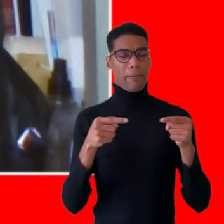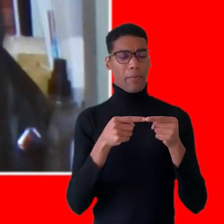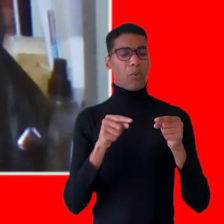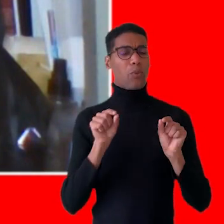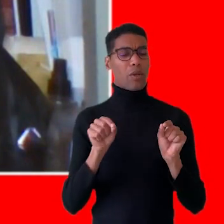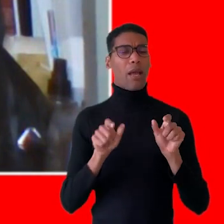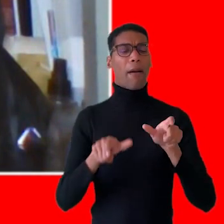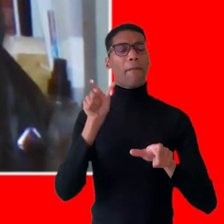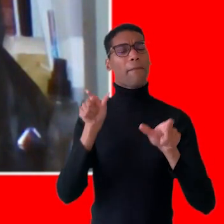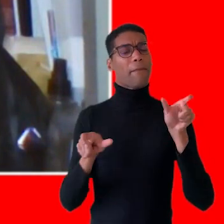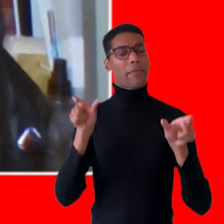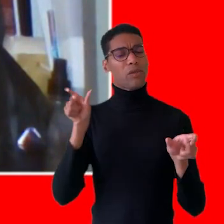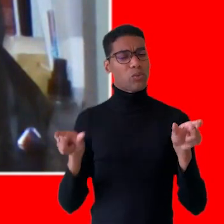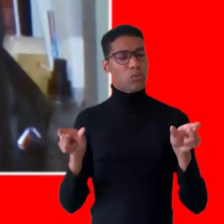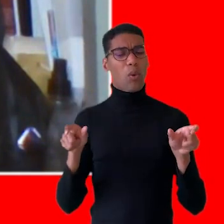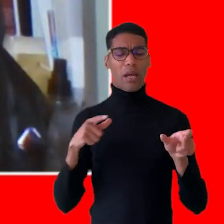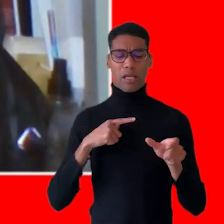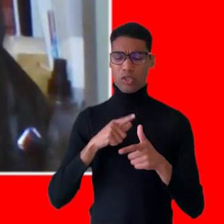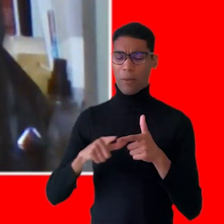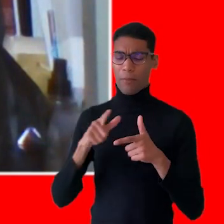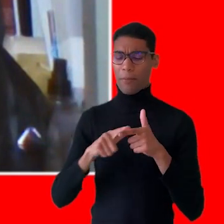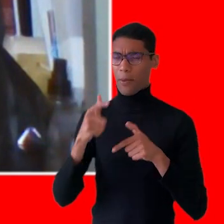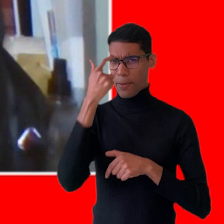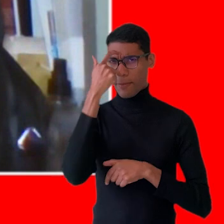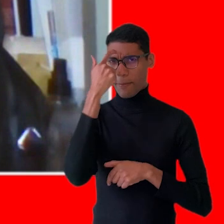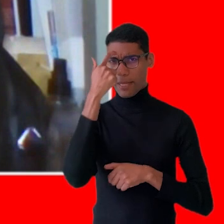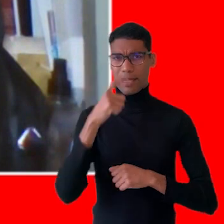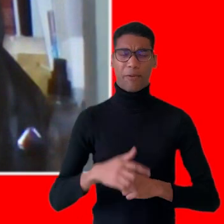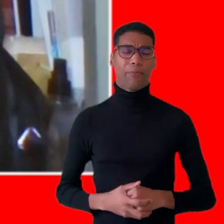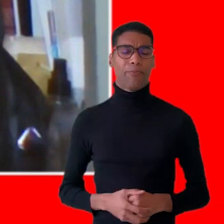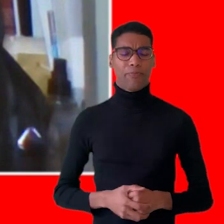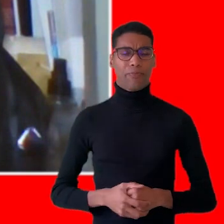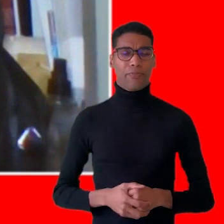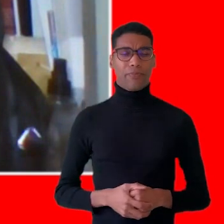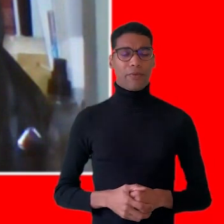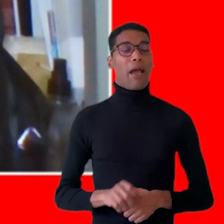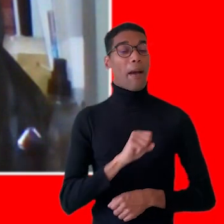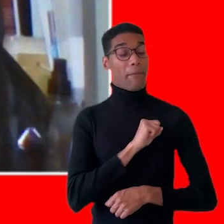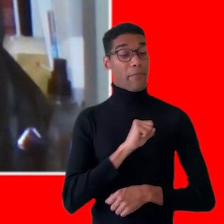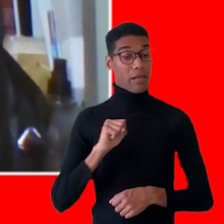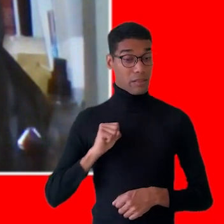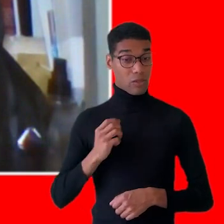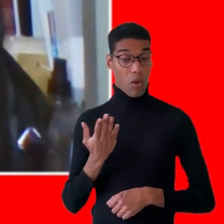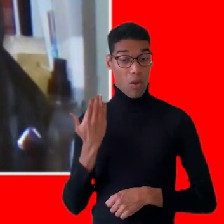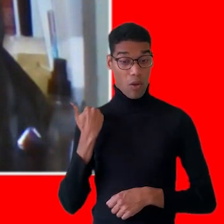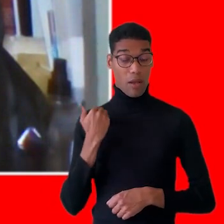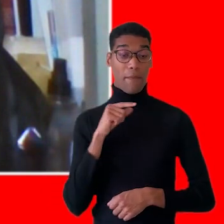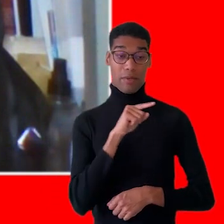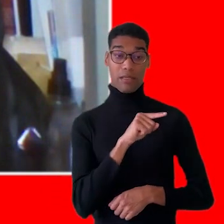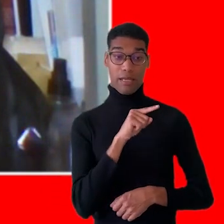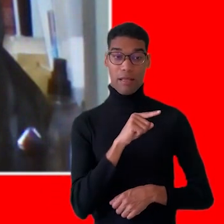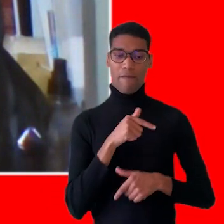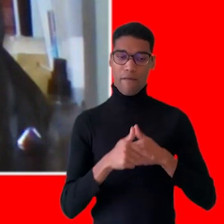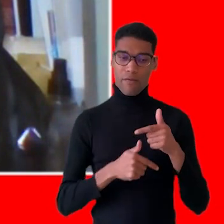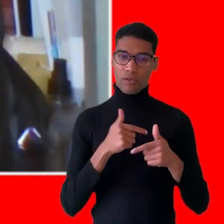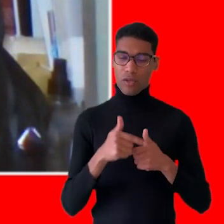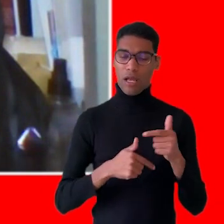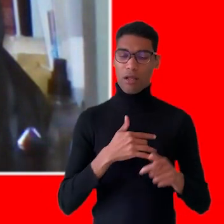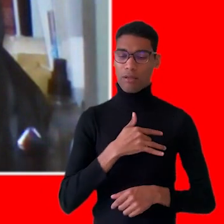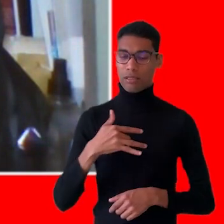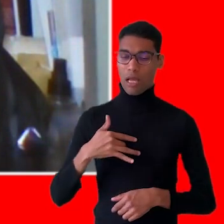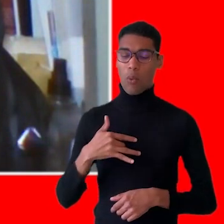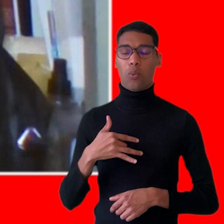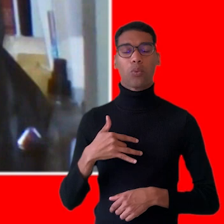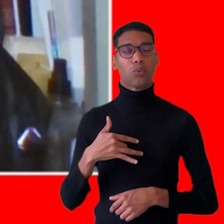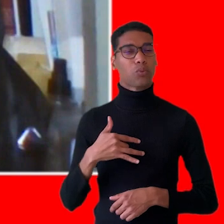se referir à pessoa que tinha problemas mentais. Minha sogra foi funcionária da saúde